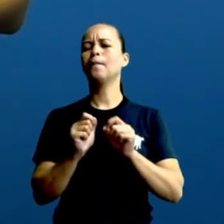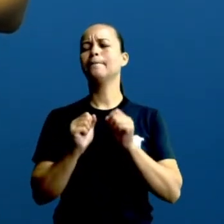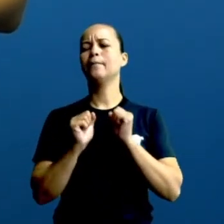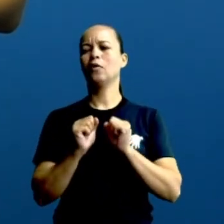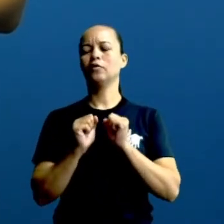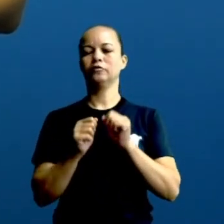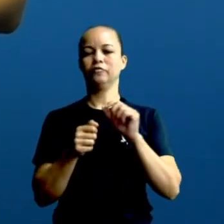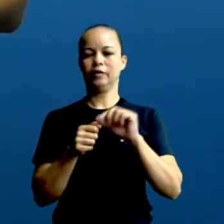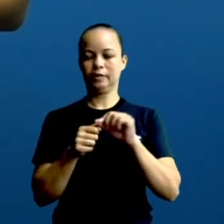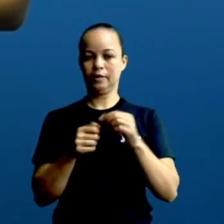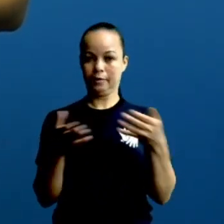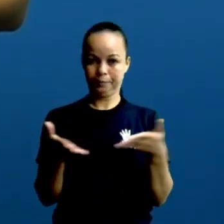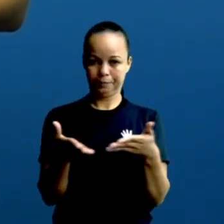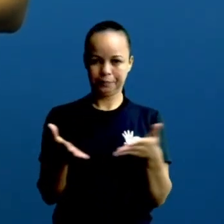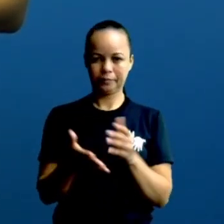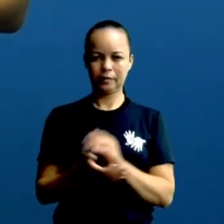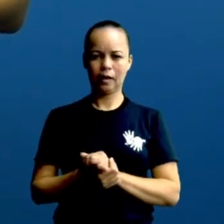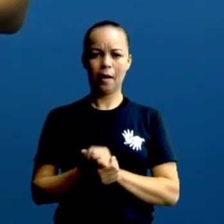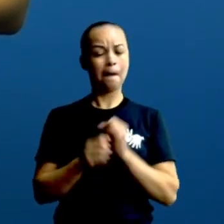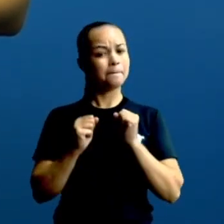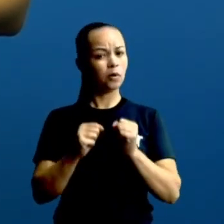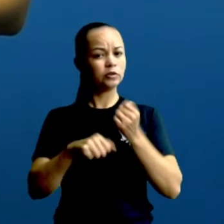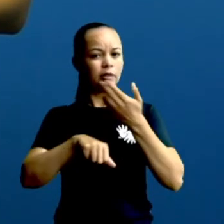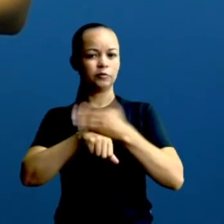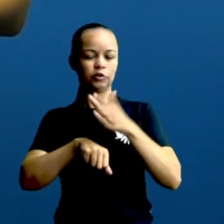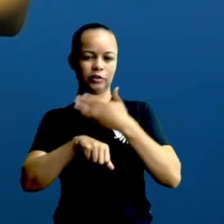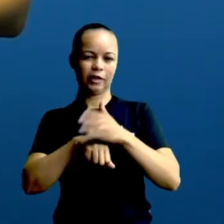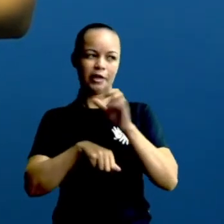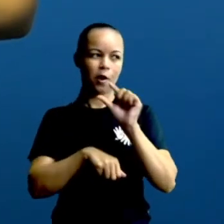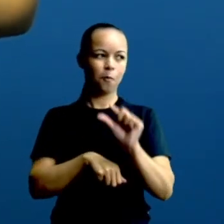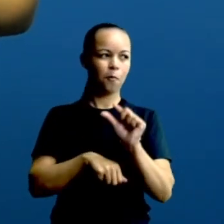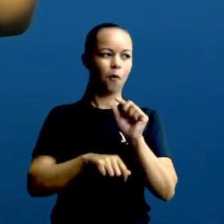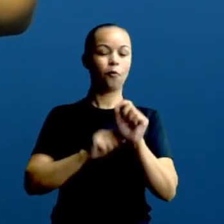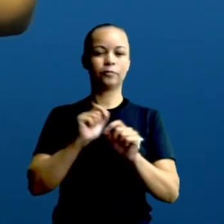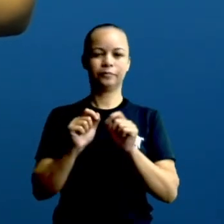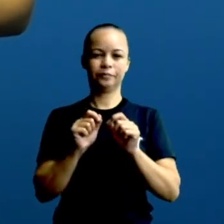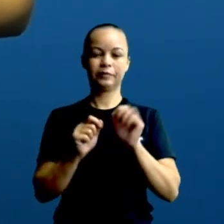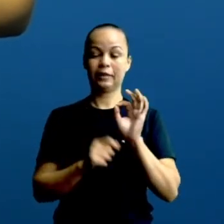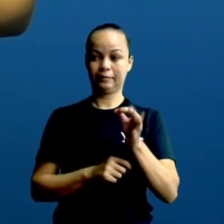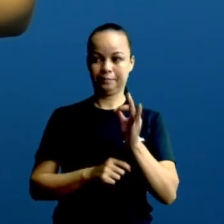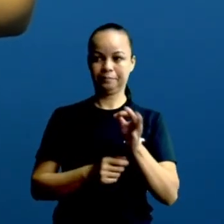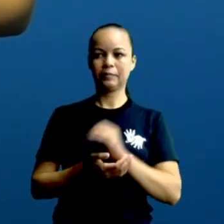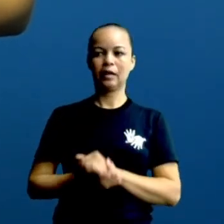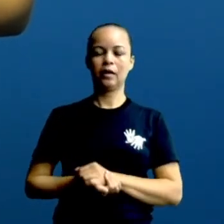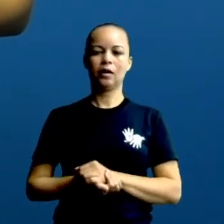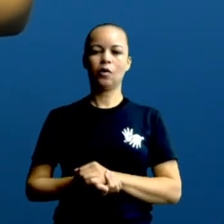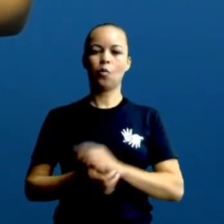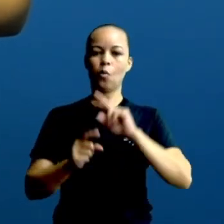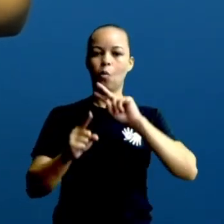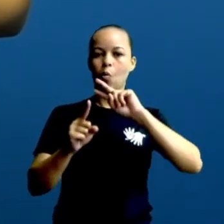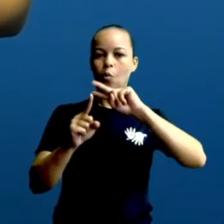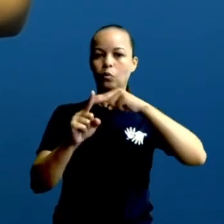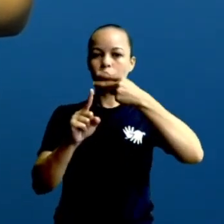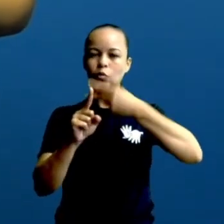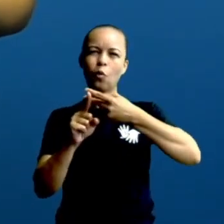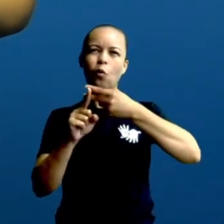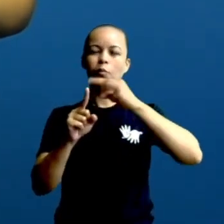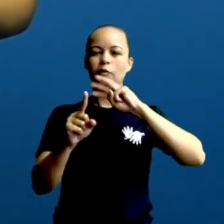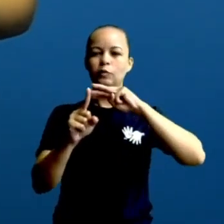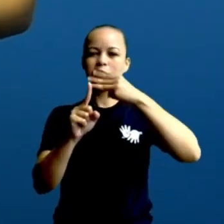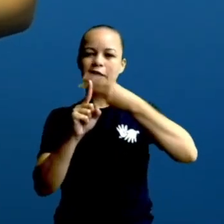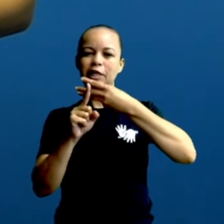a gente pode treinar um pouquinho certo o dobro o triplo